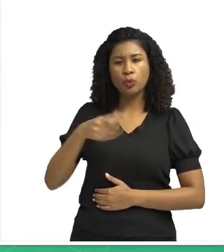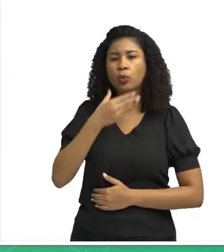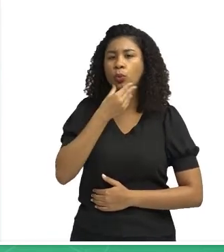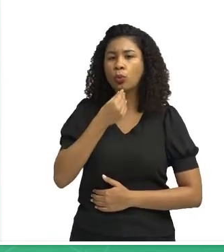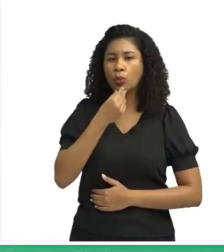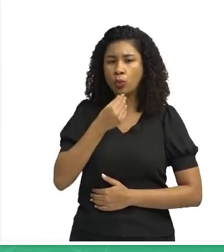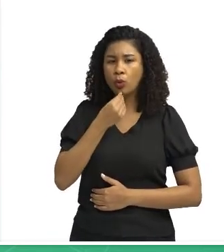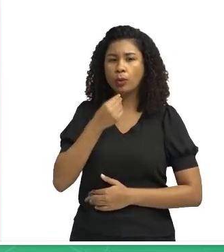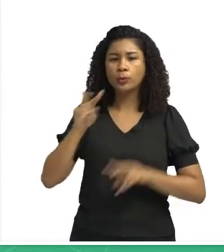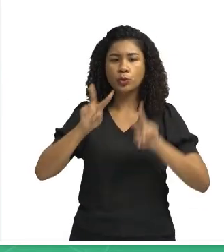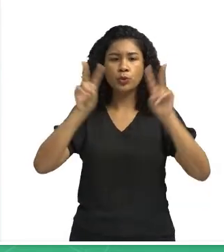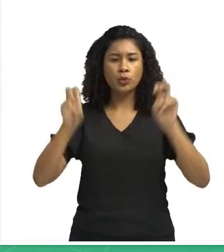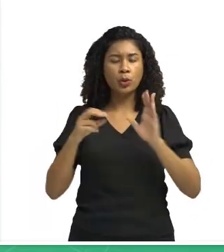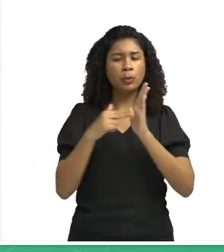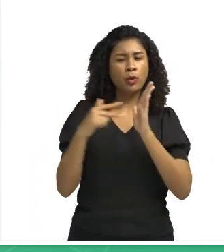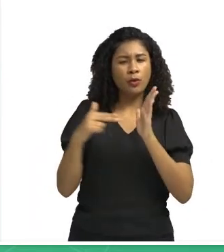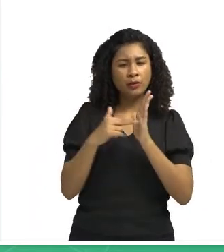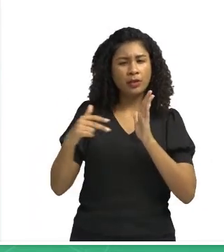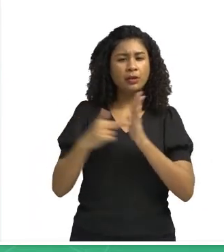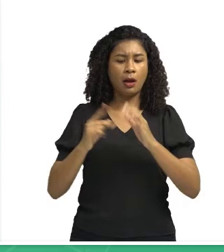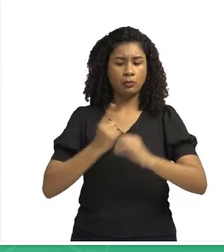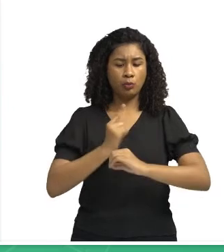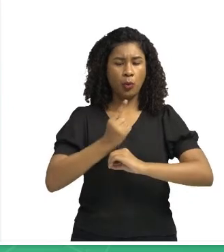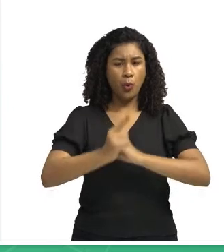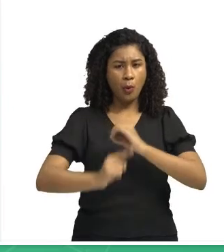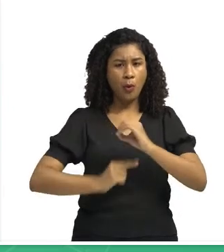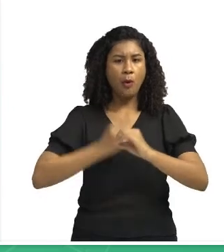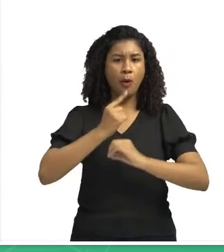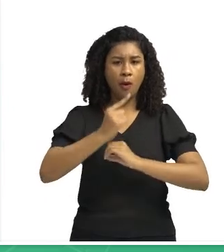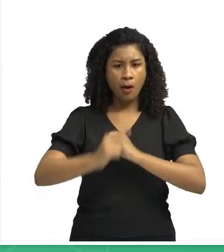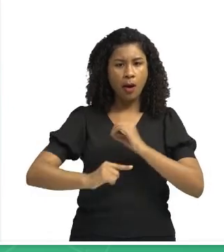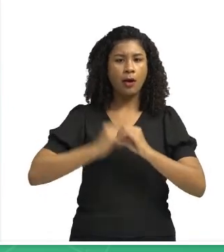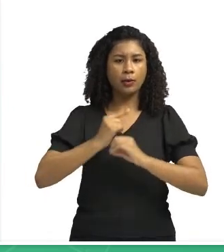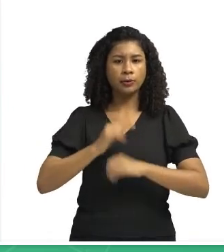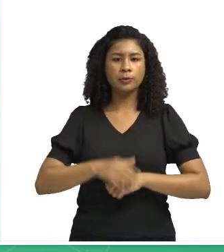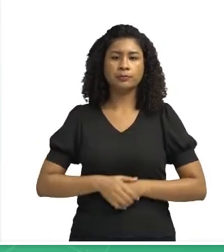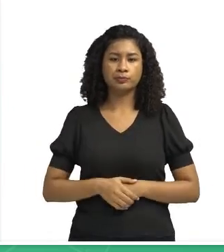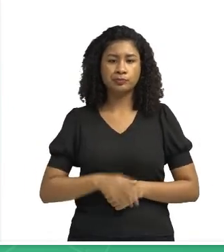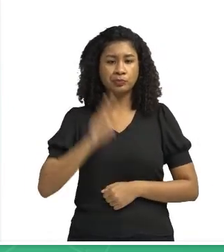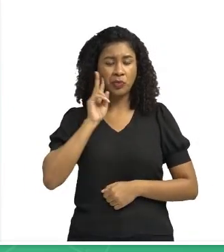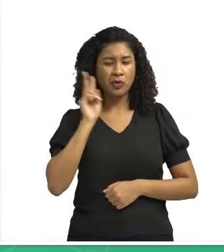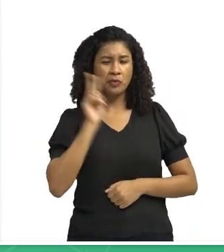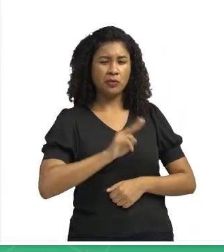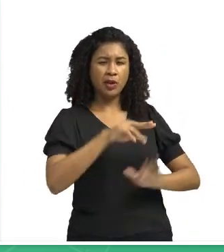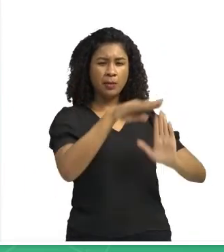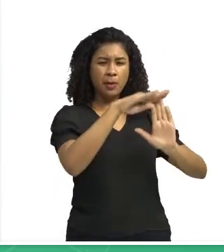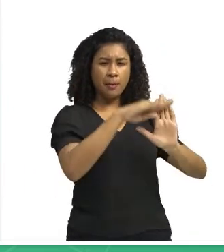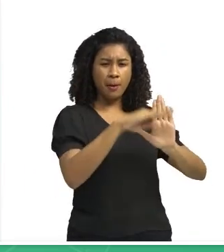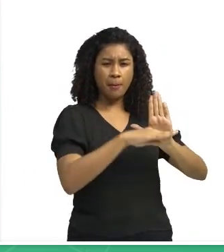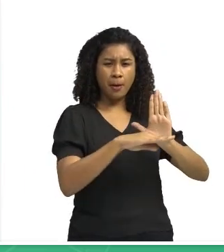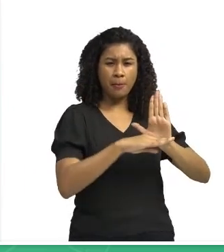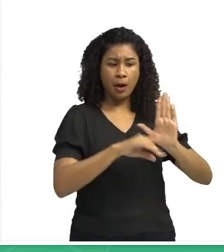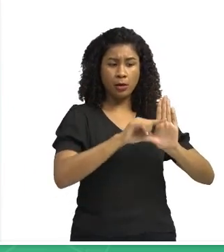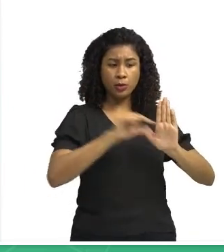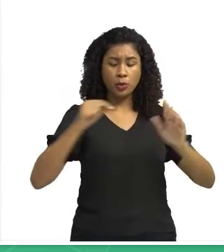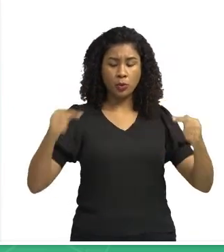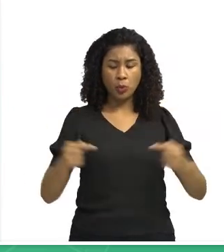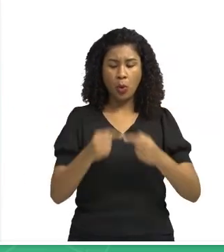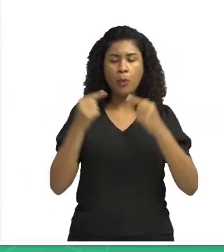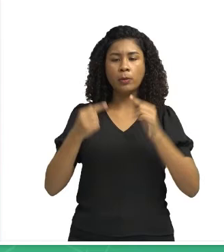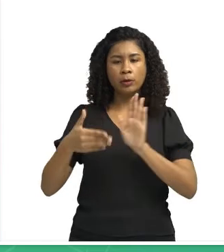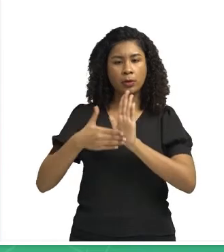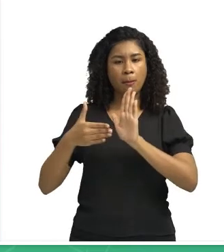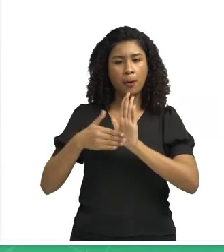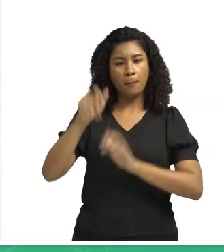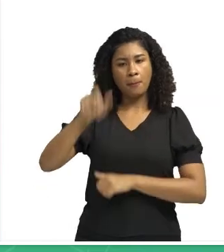sido propostos por falta de embasamento científico, qual dos itens a seguir estão de acordo com esse modelo